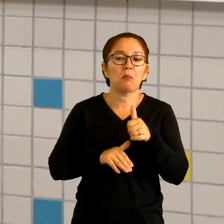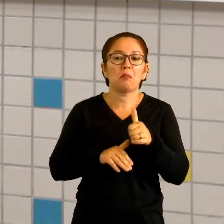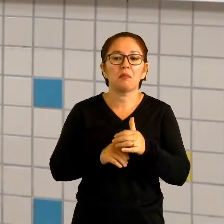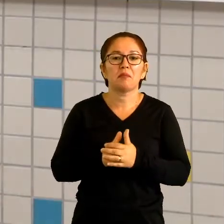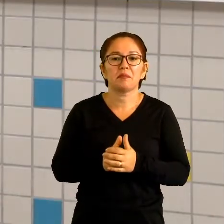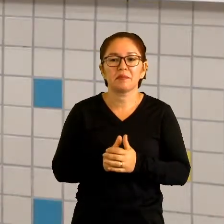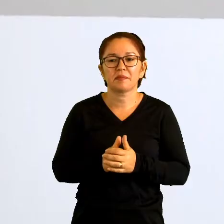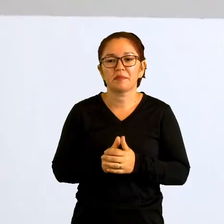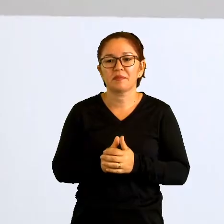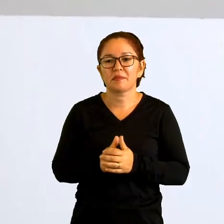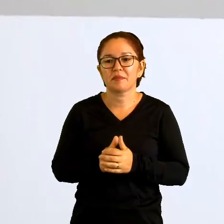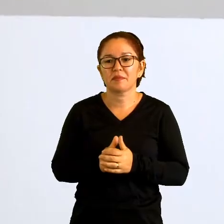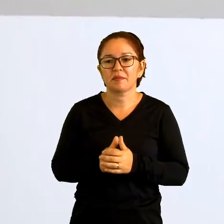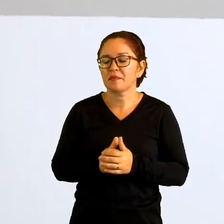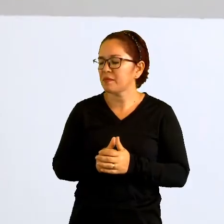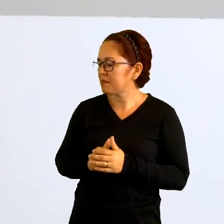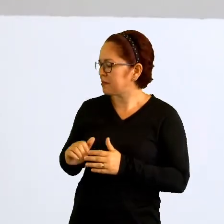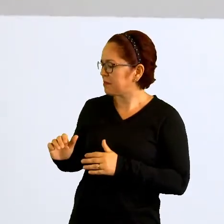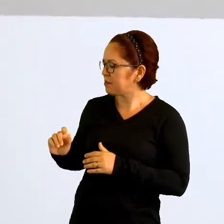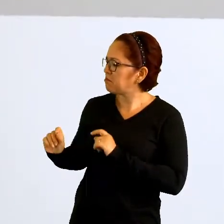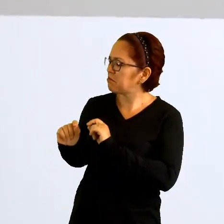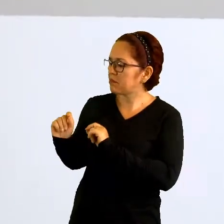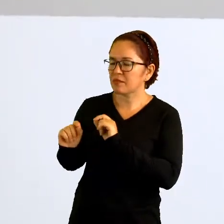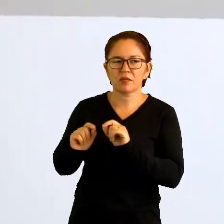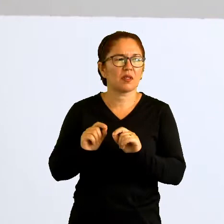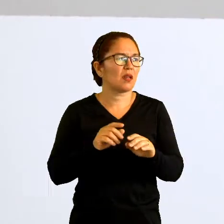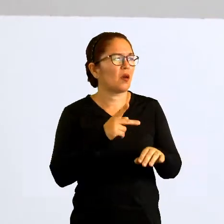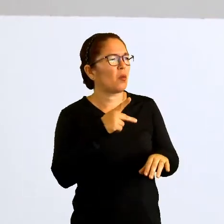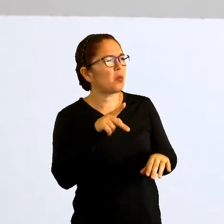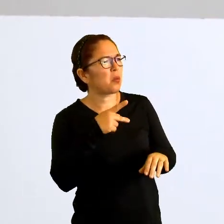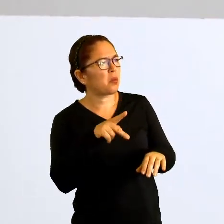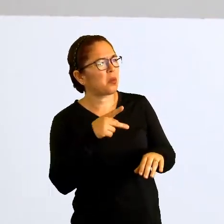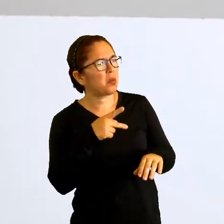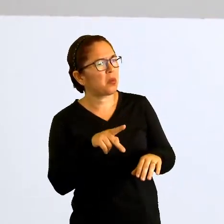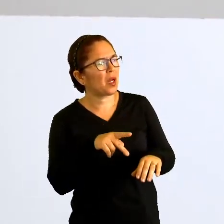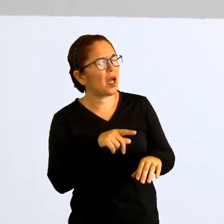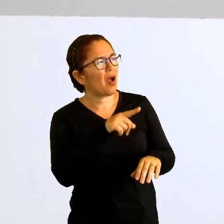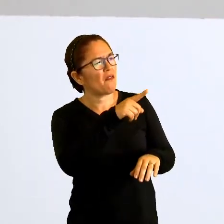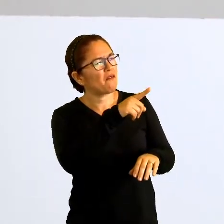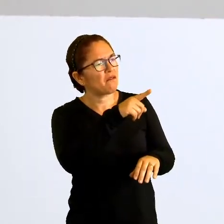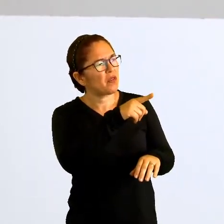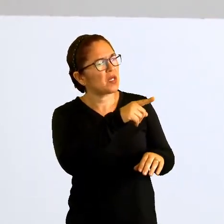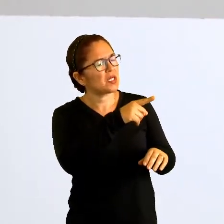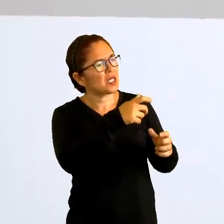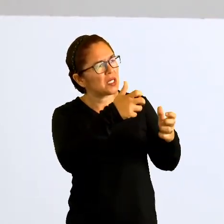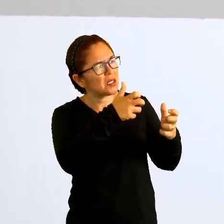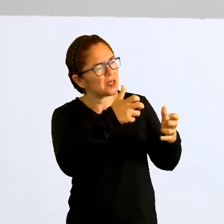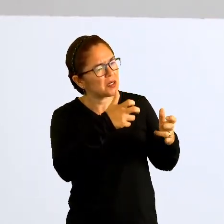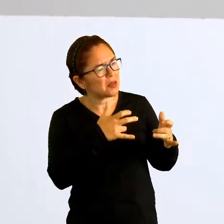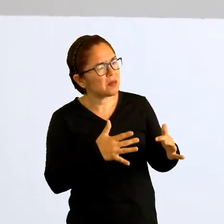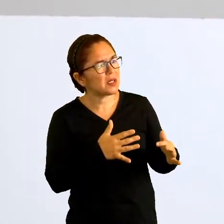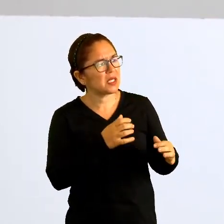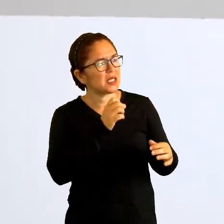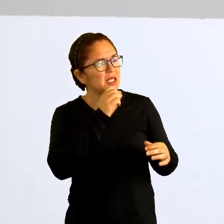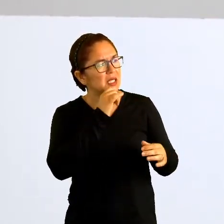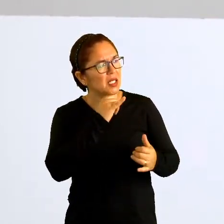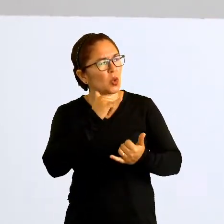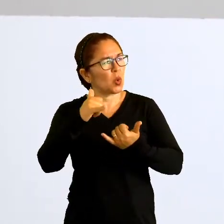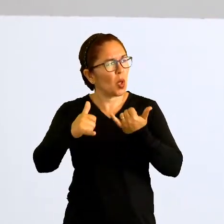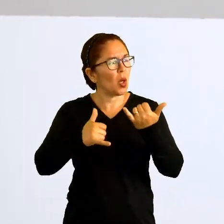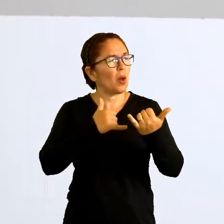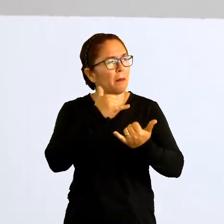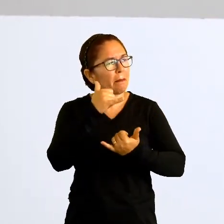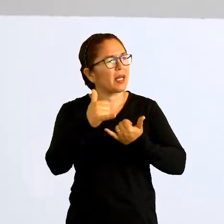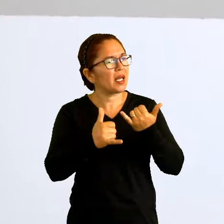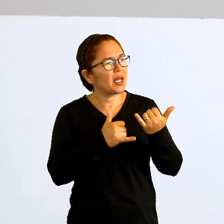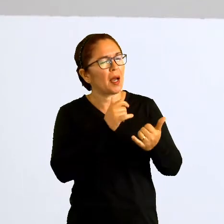Diga, Fava. Prof, a senhora está querendo dizer que quando brincamos de adedonha